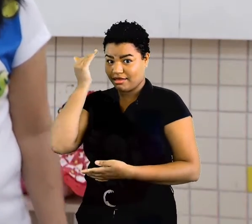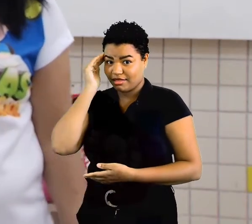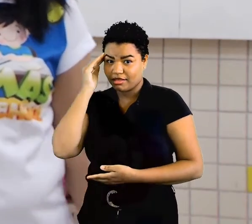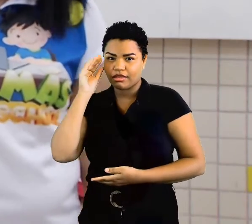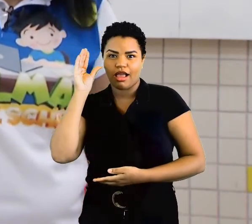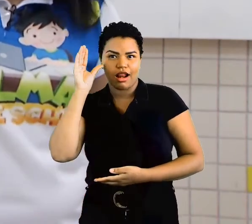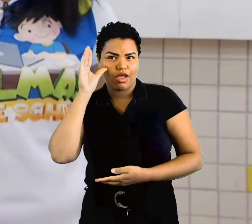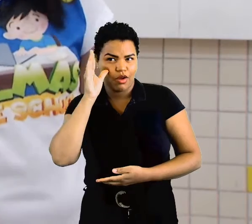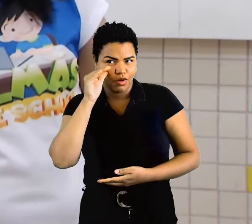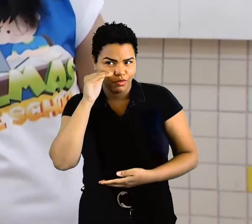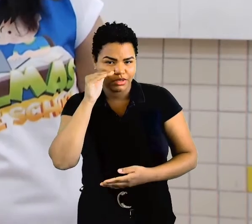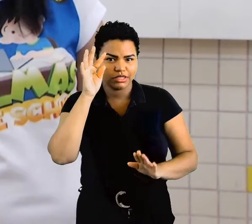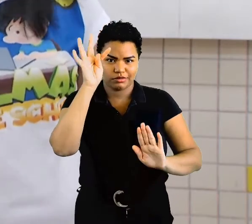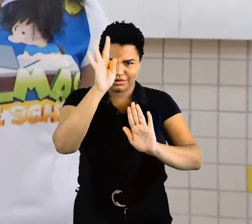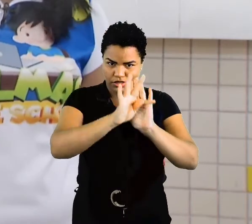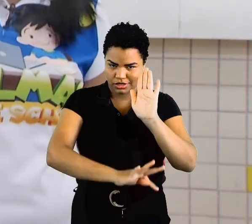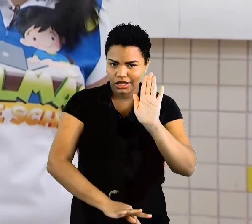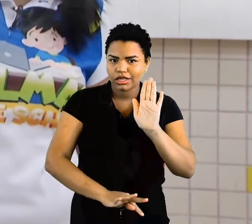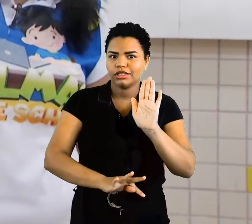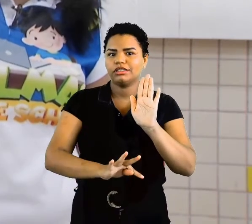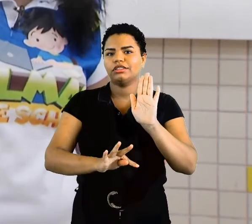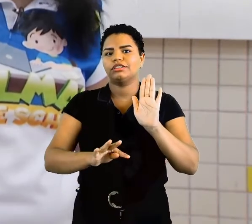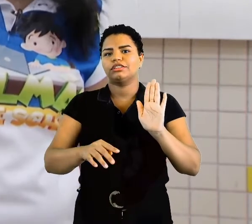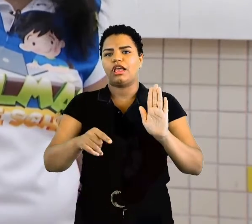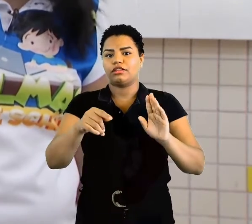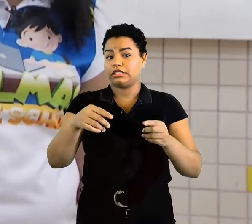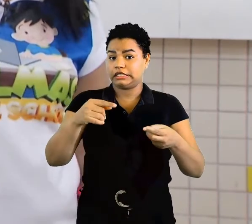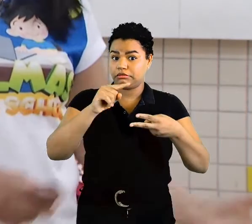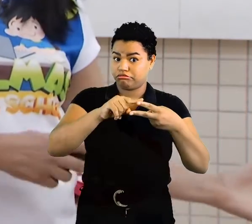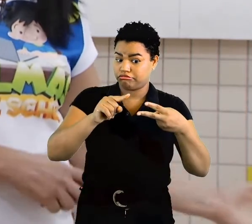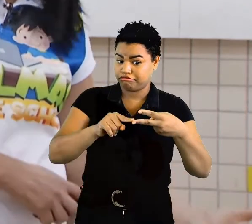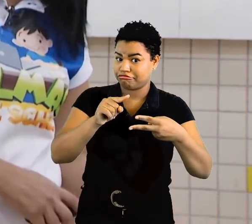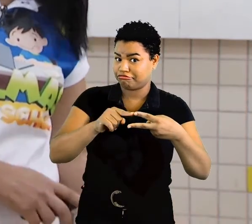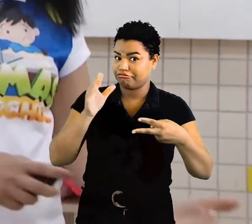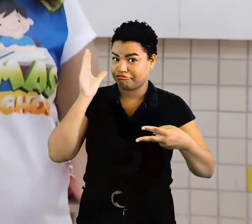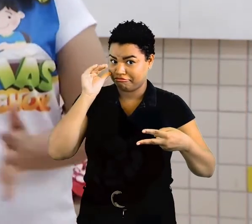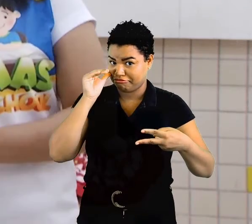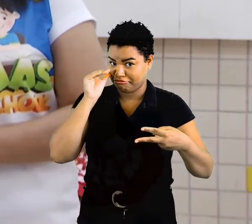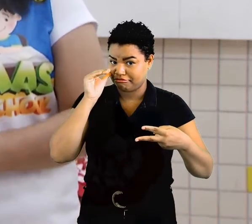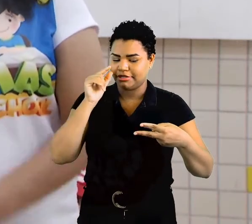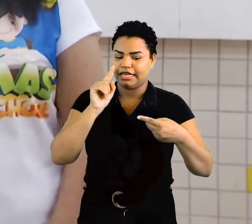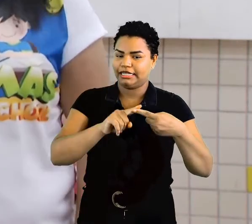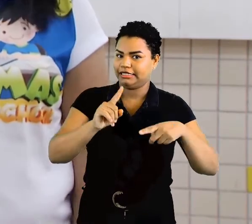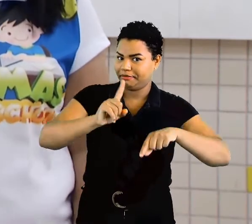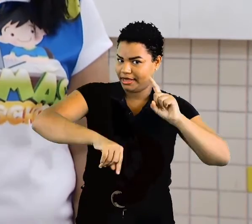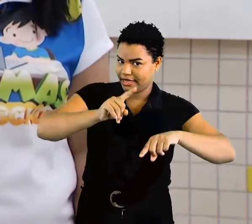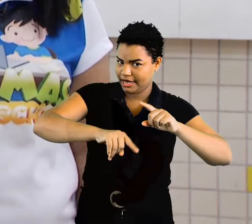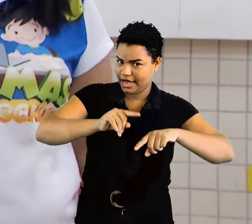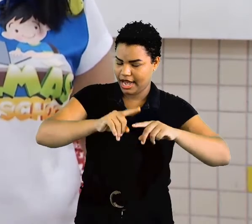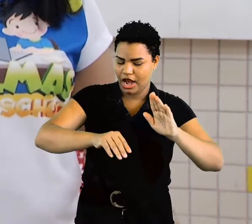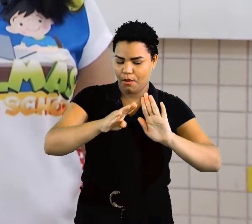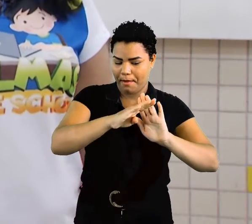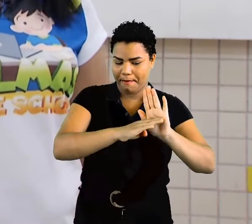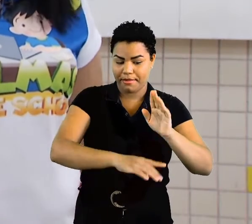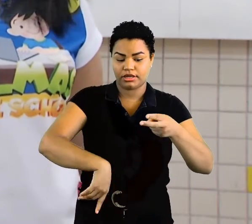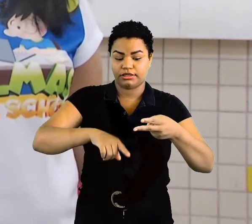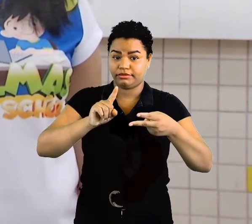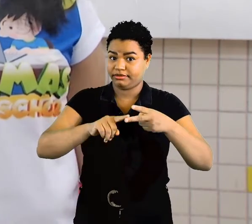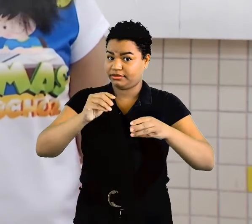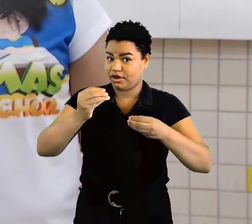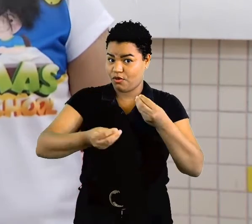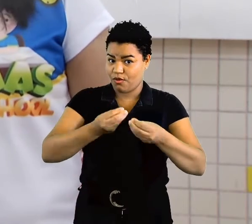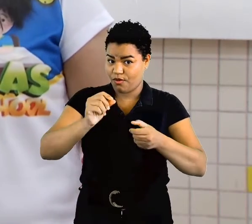tipo do texto, observou as duas partes, quais são mesmo? Ingredientes e modo de preparo.